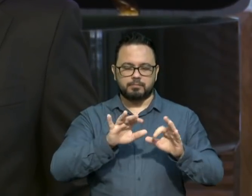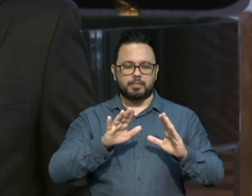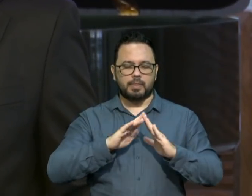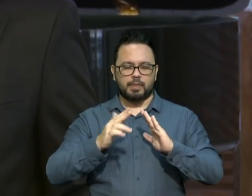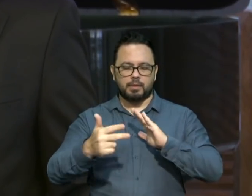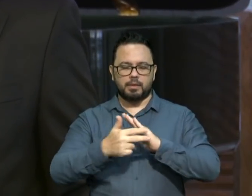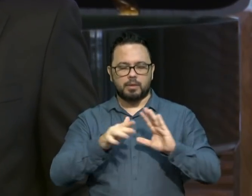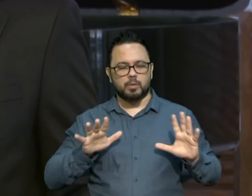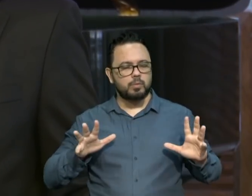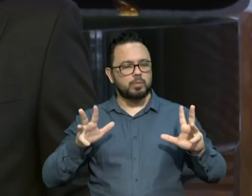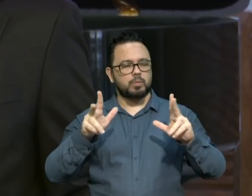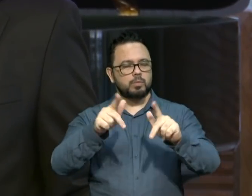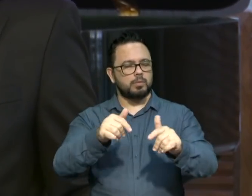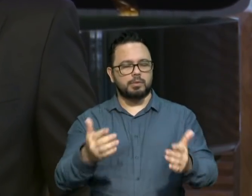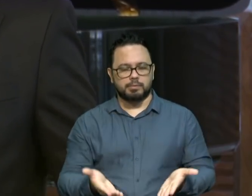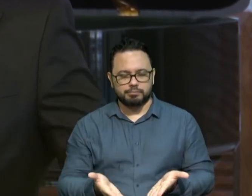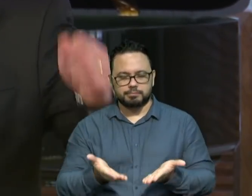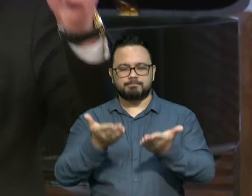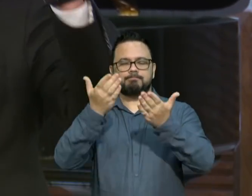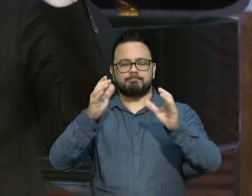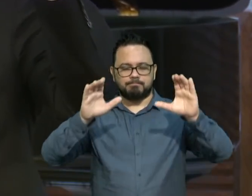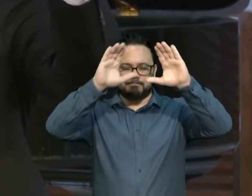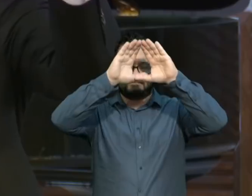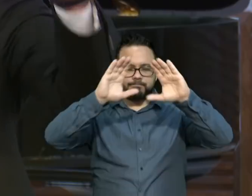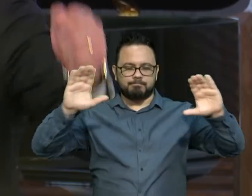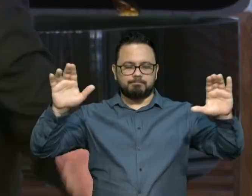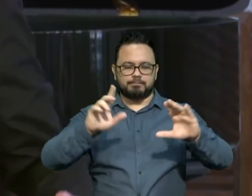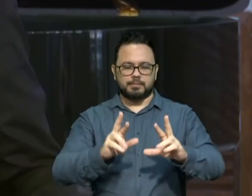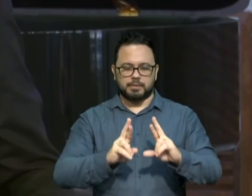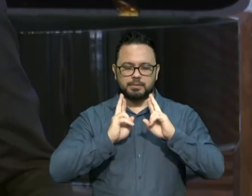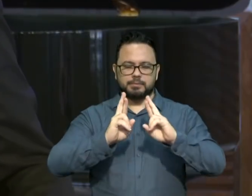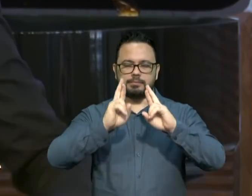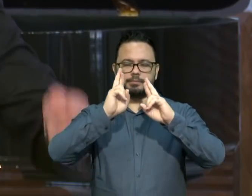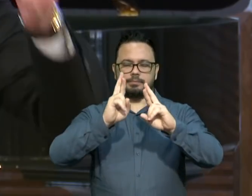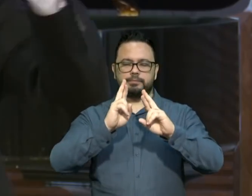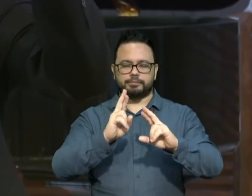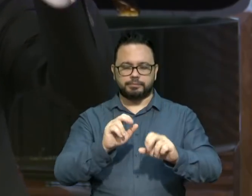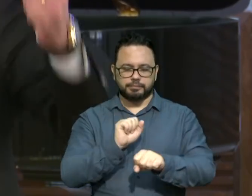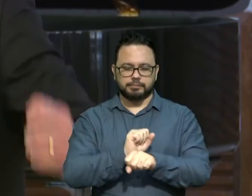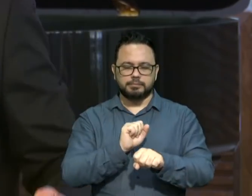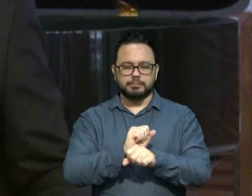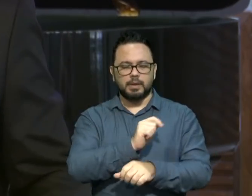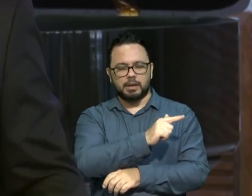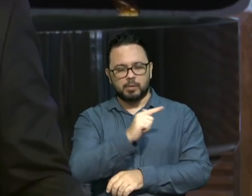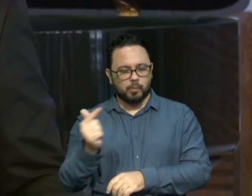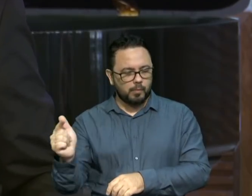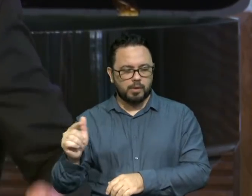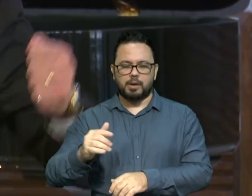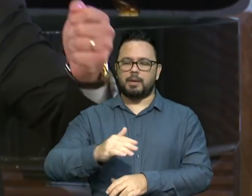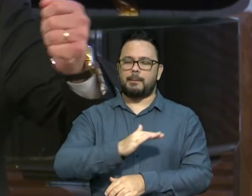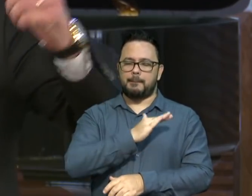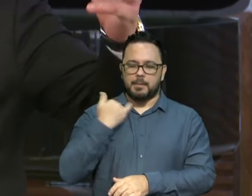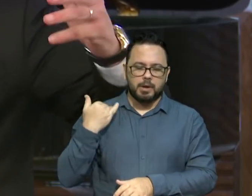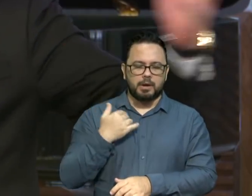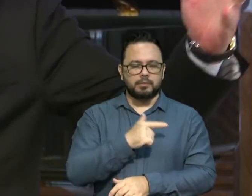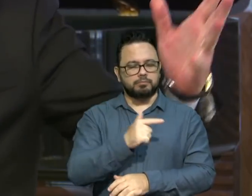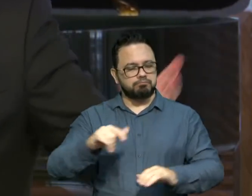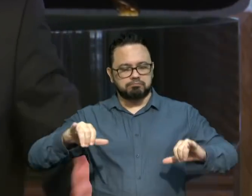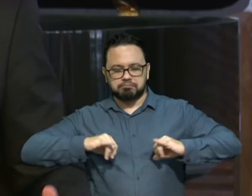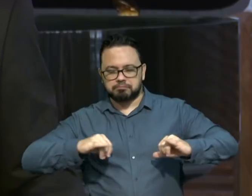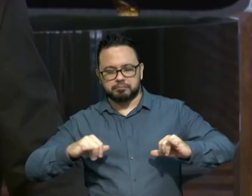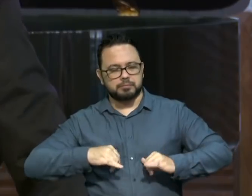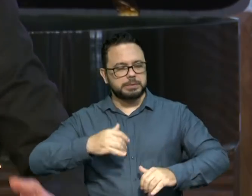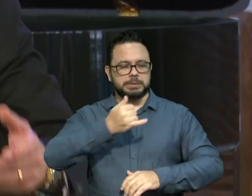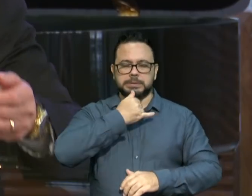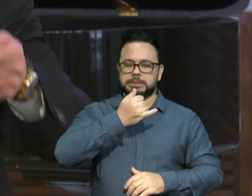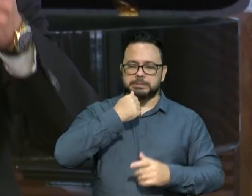Igreja será trasladado Esperamos um novo céu é uma nova Terra Aonde a morte já não existirá nem luto nem dor nem